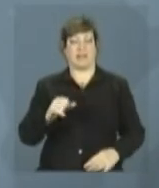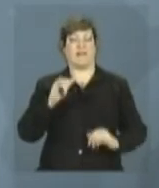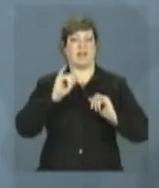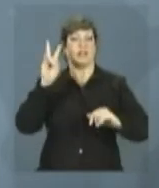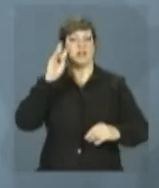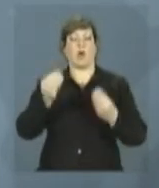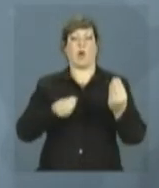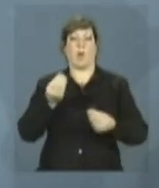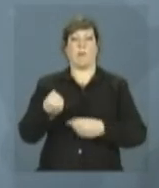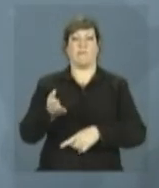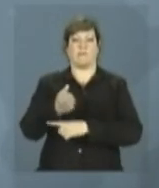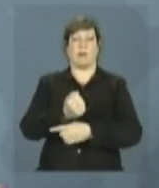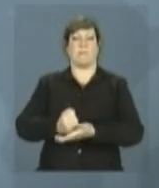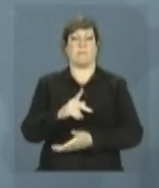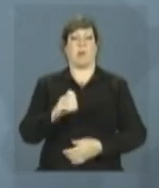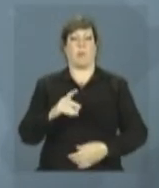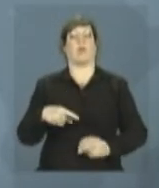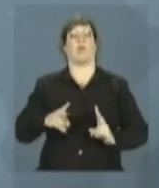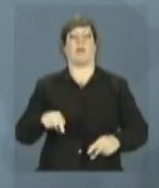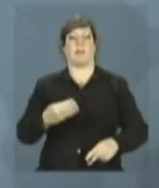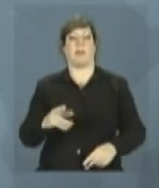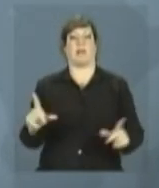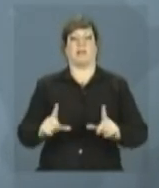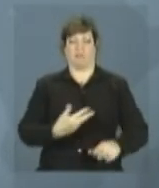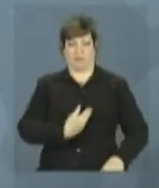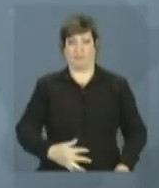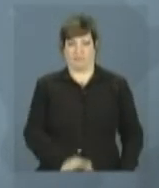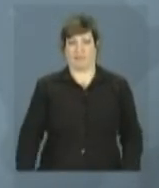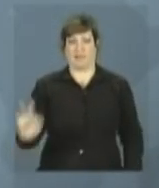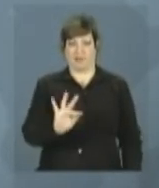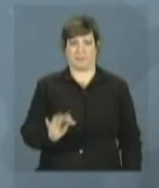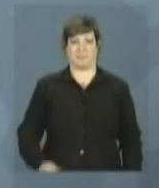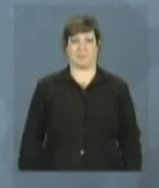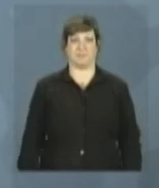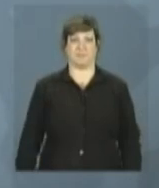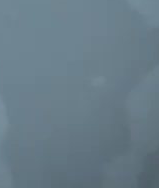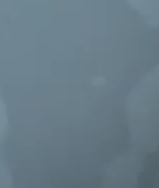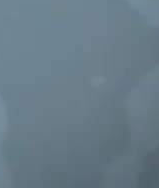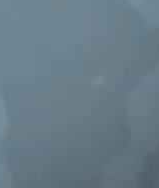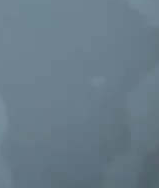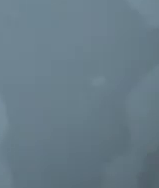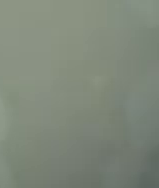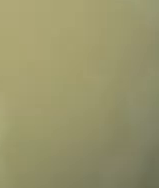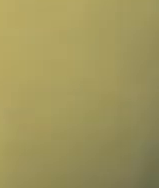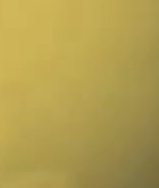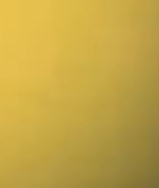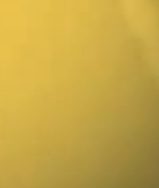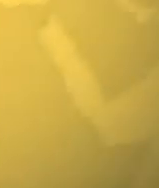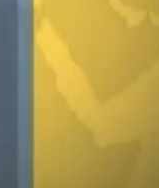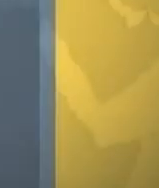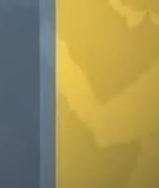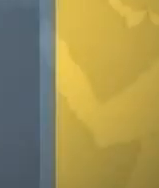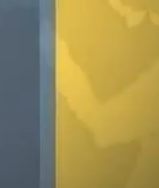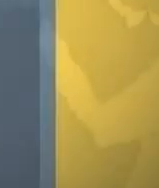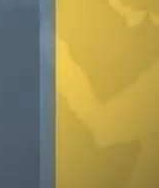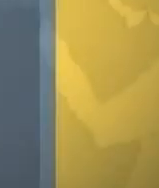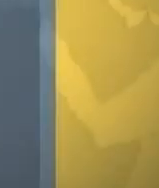sobre farmácia popular. Continue com a gente, a NBR e a TV do Governo Federal.